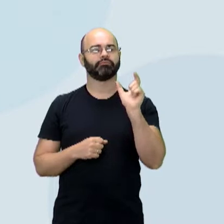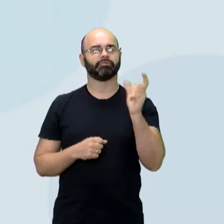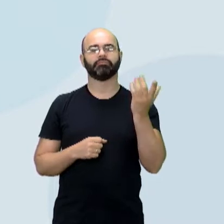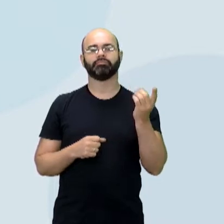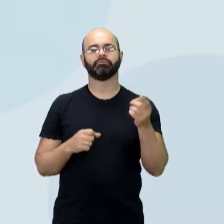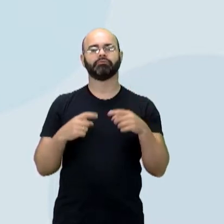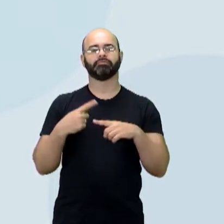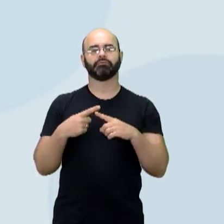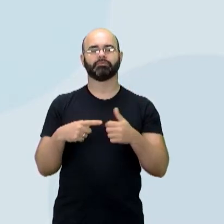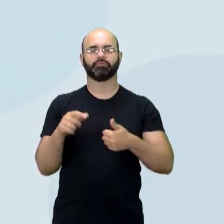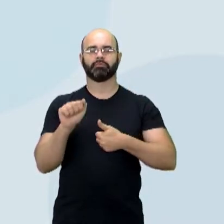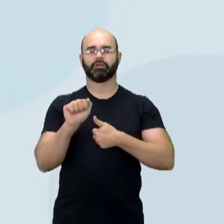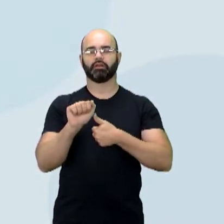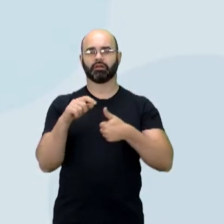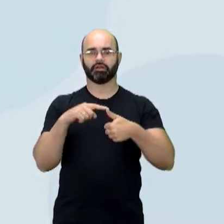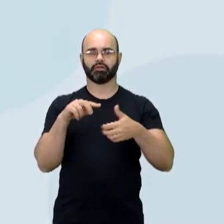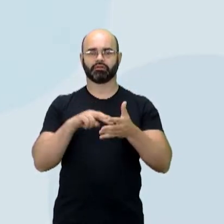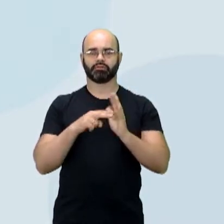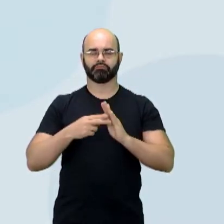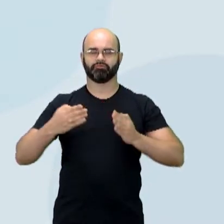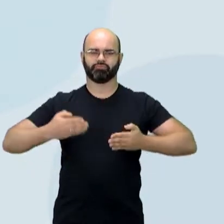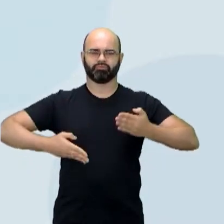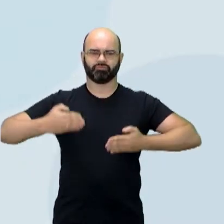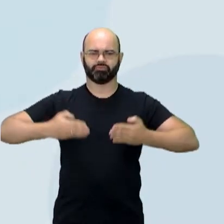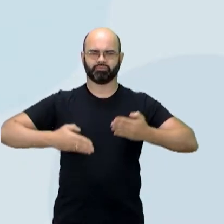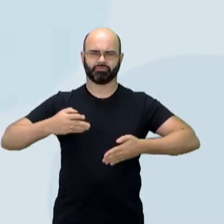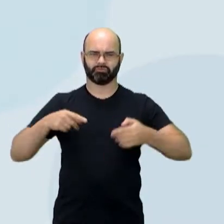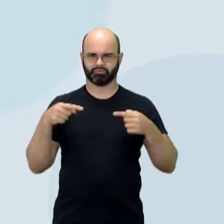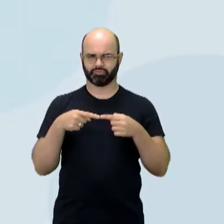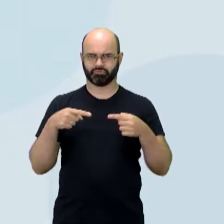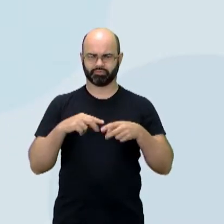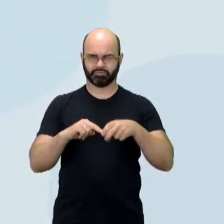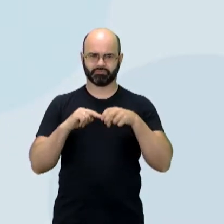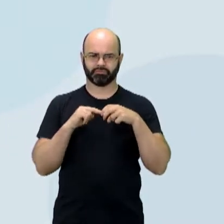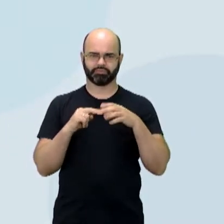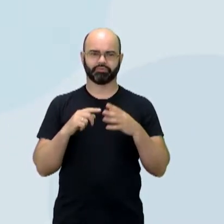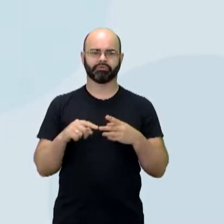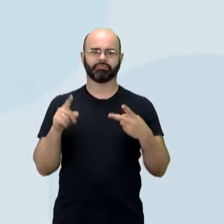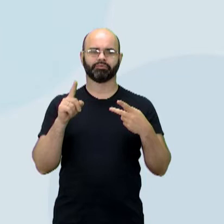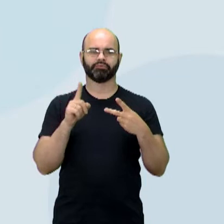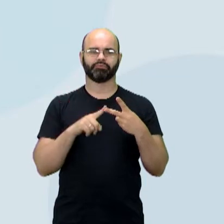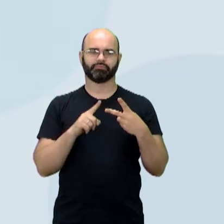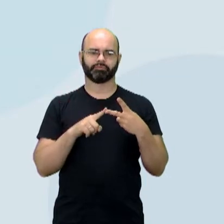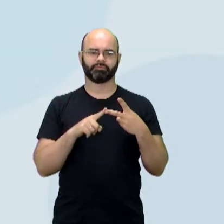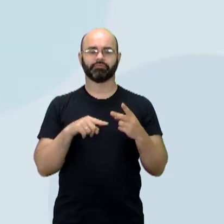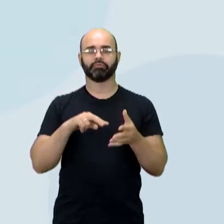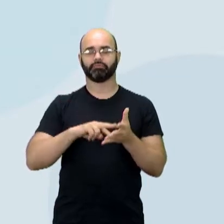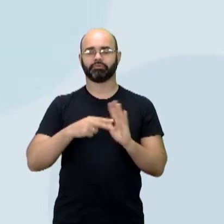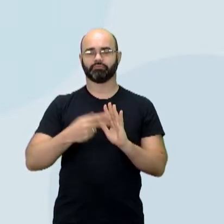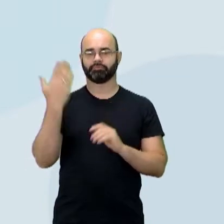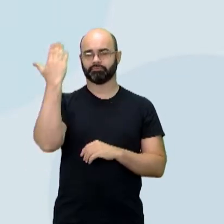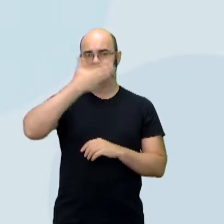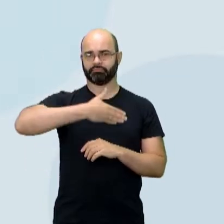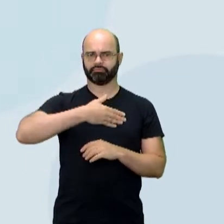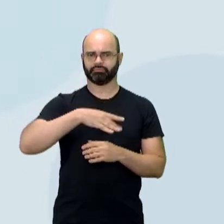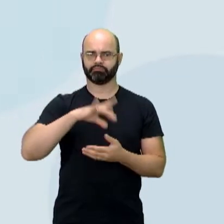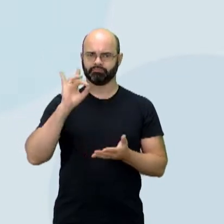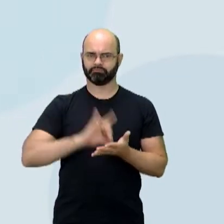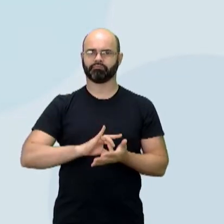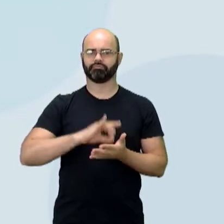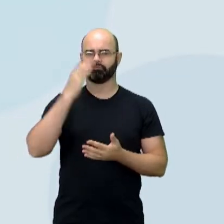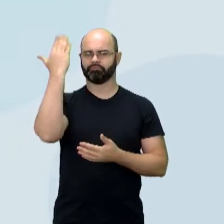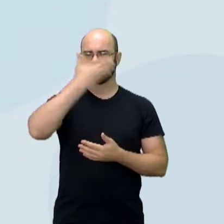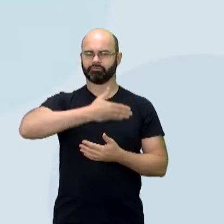Para demonstrar um sistema robotizado, robusto, robotizado, destacar uma prova concreta. Então, ó, é robusta,